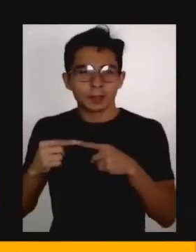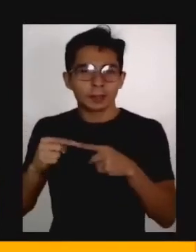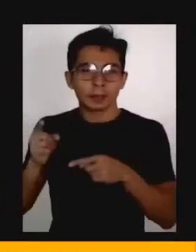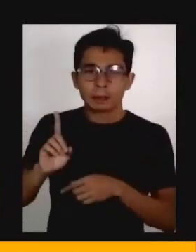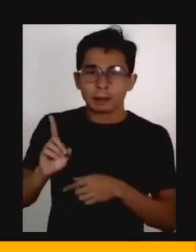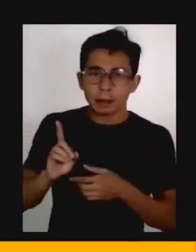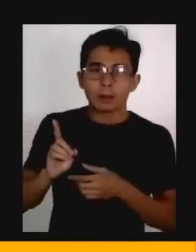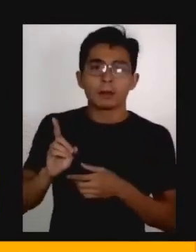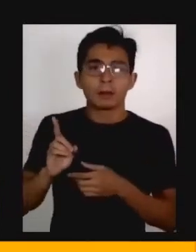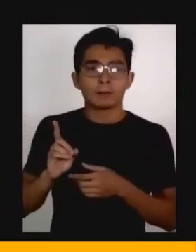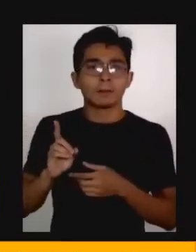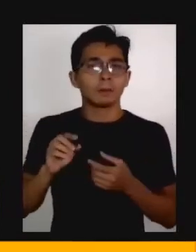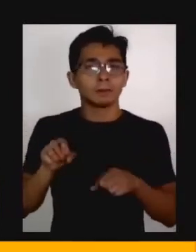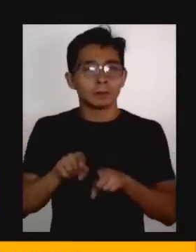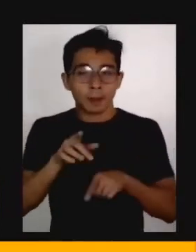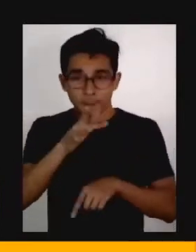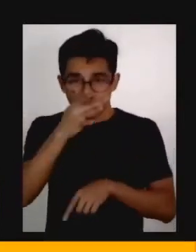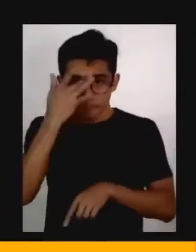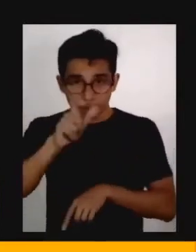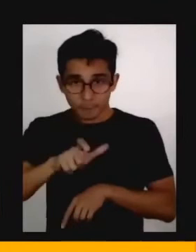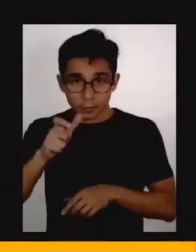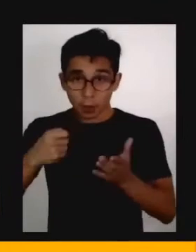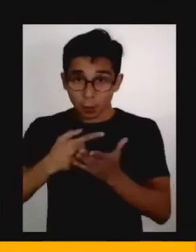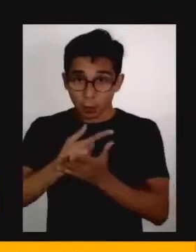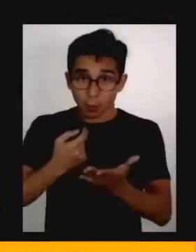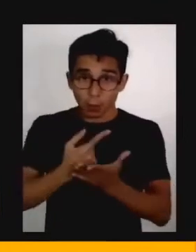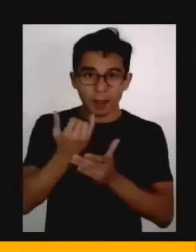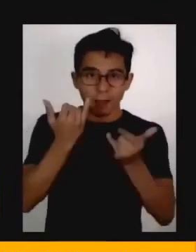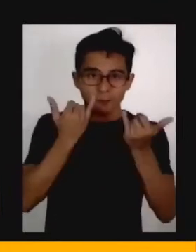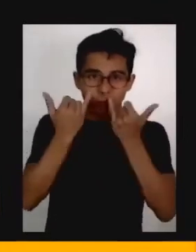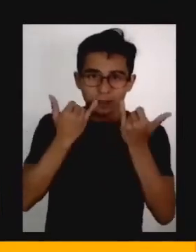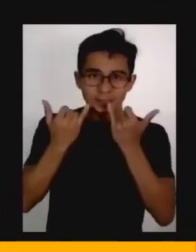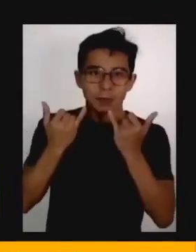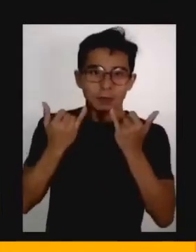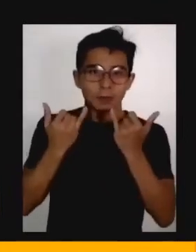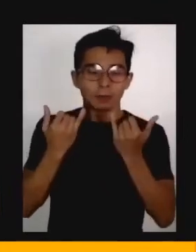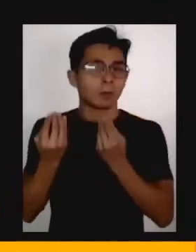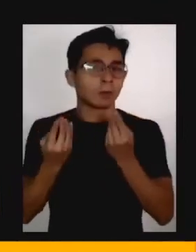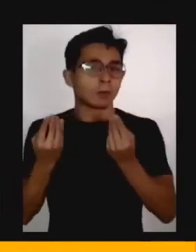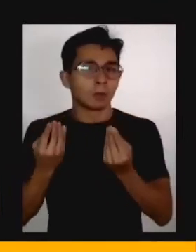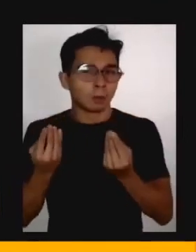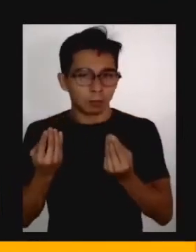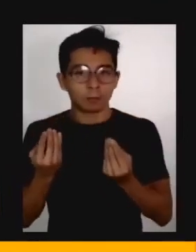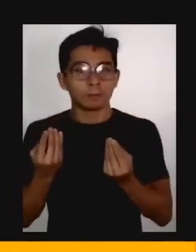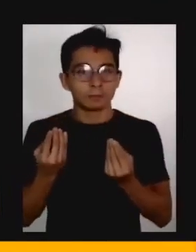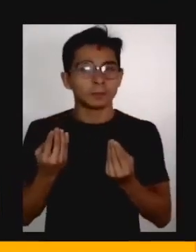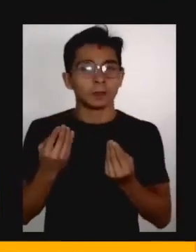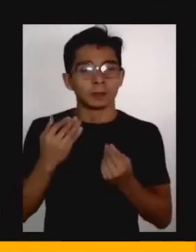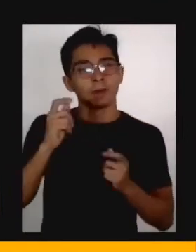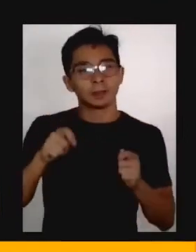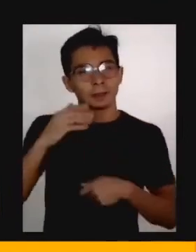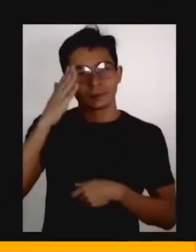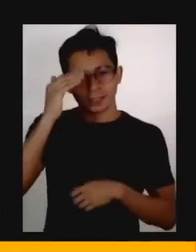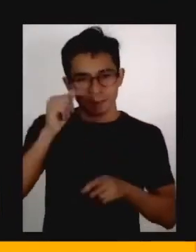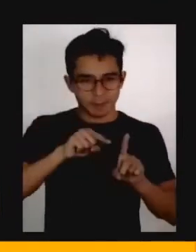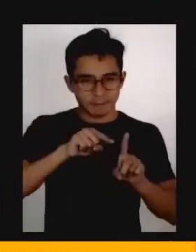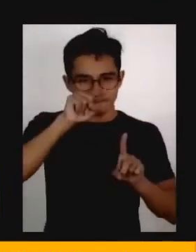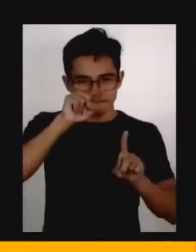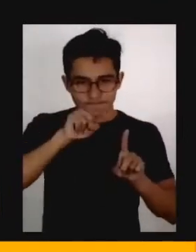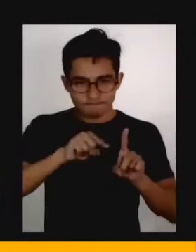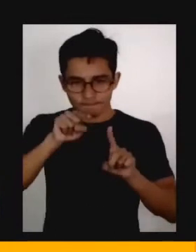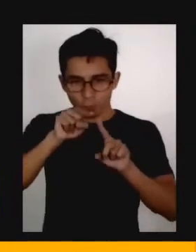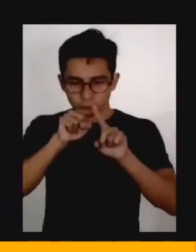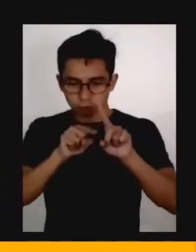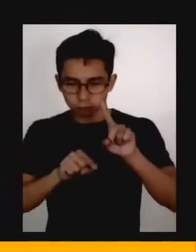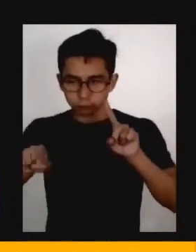que o consumidor também está reagindo a essa informação. A gente consegue ver o nível de engajamento, por exemplo, das mídias sociais para